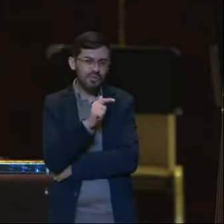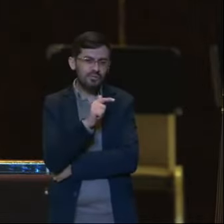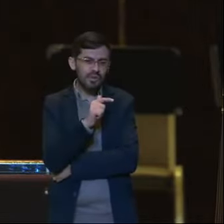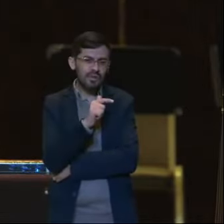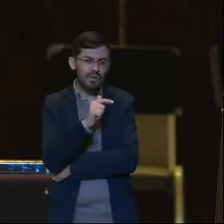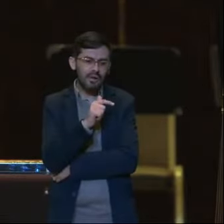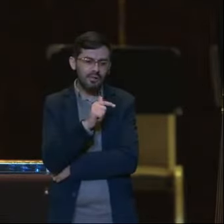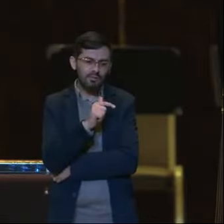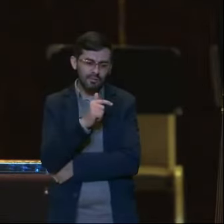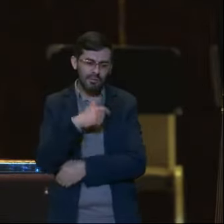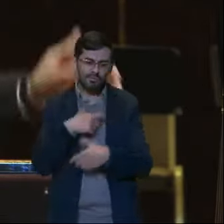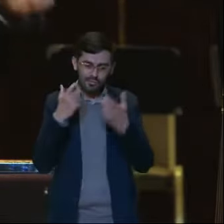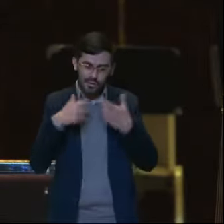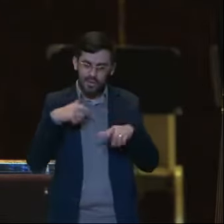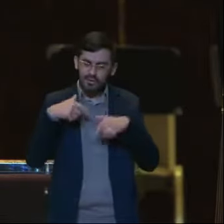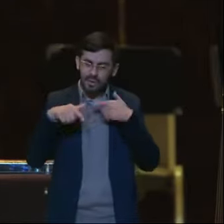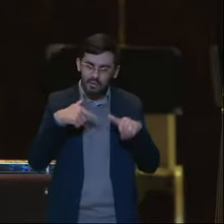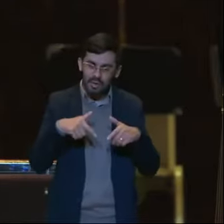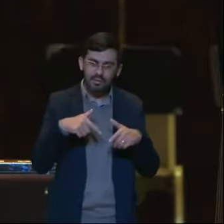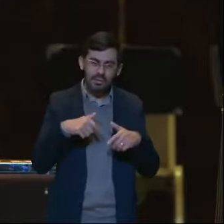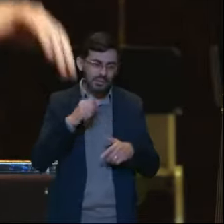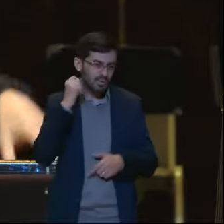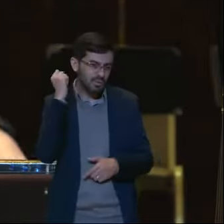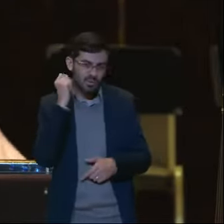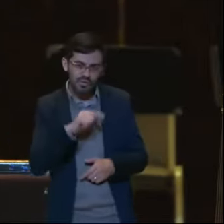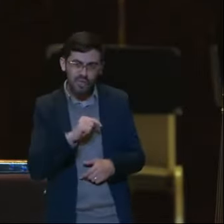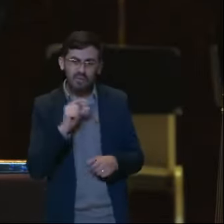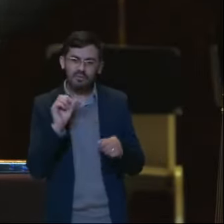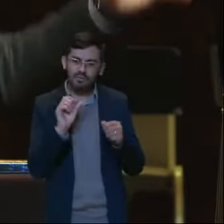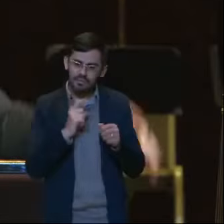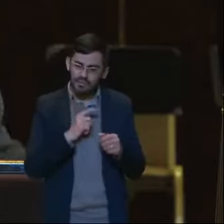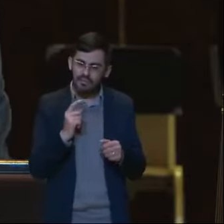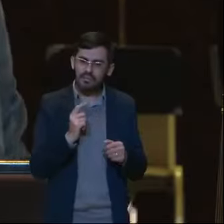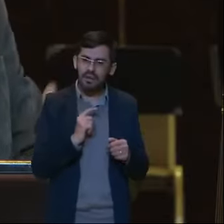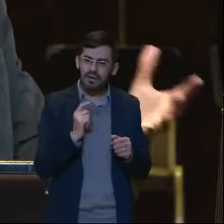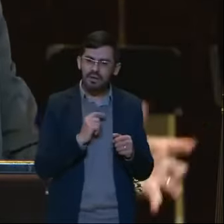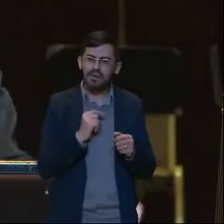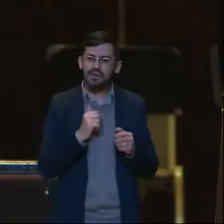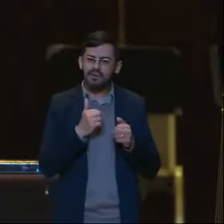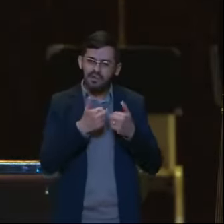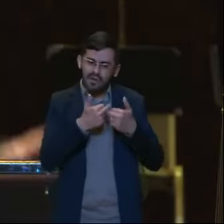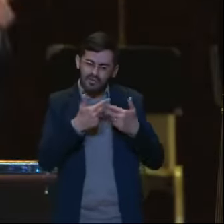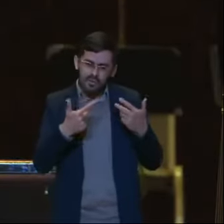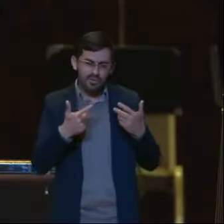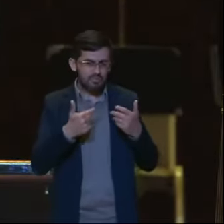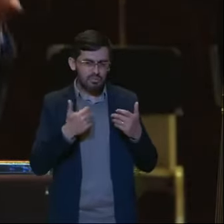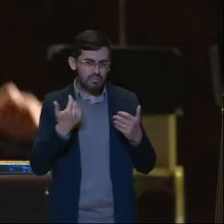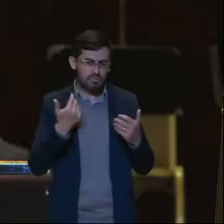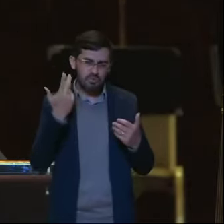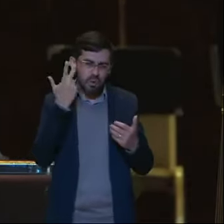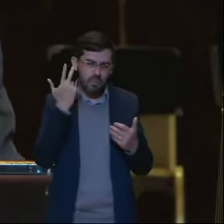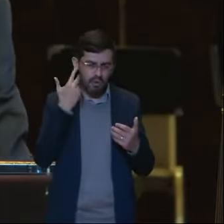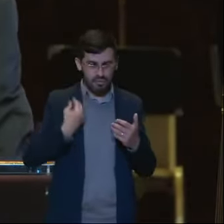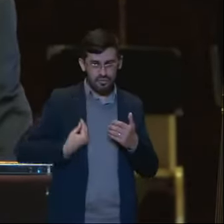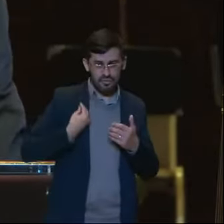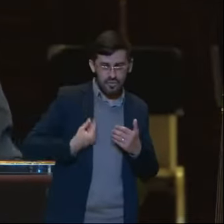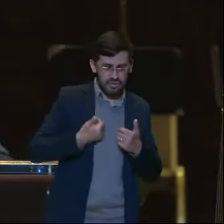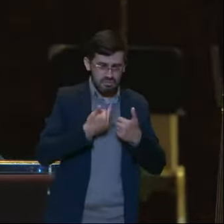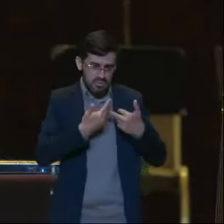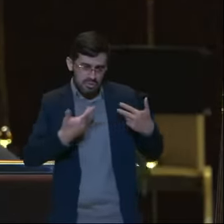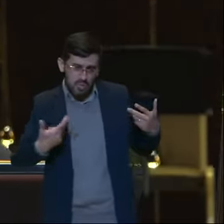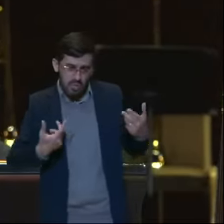mesmo lugar que eu estou da empresa, ele consegue ter o mesmo orçamento, a mesma qualidade de vida que eu tenho na questão de bens,